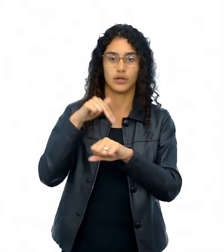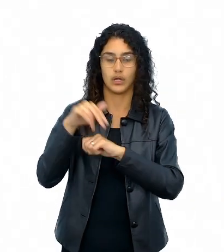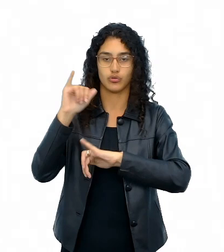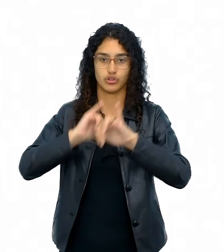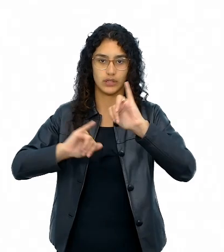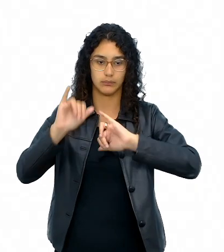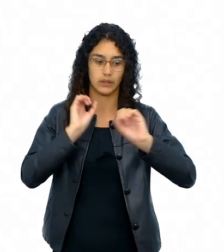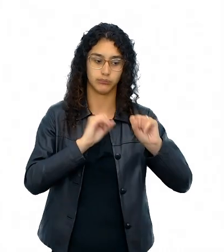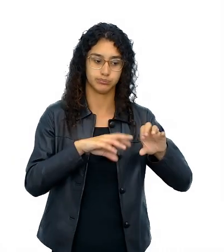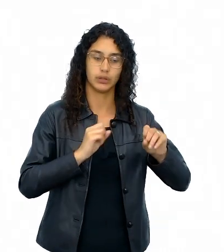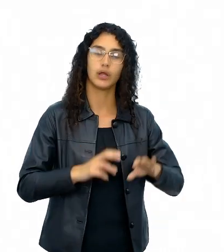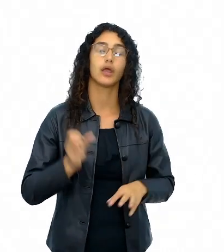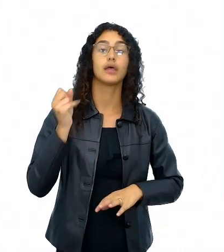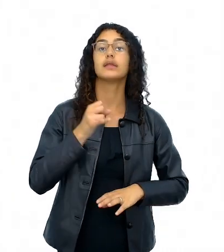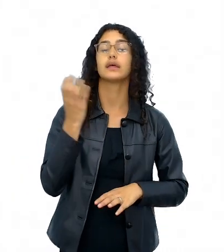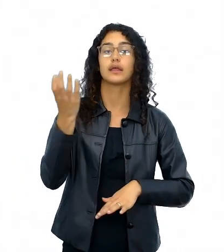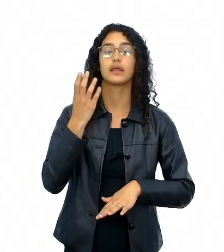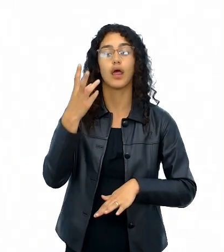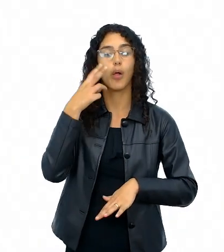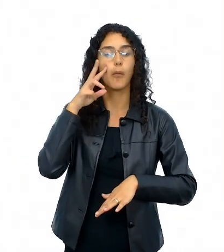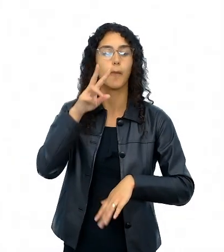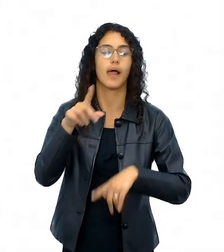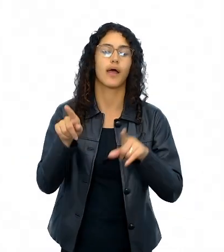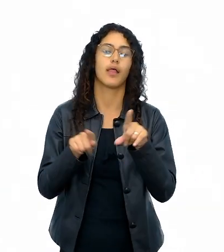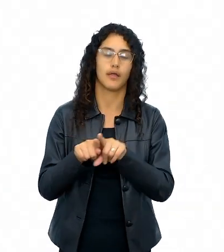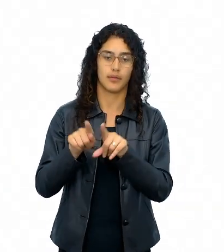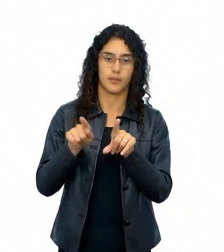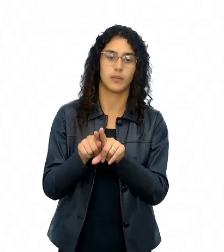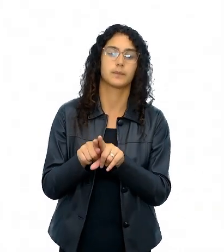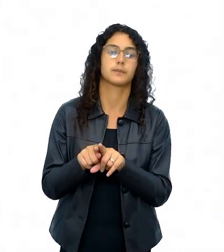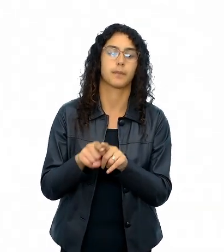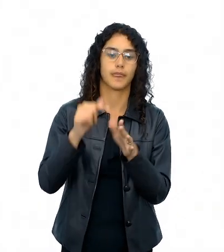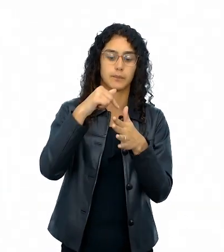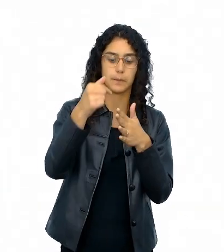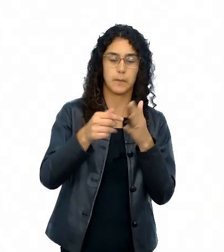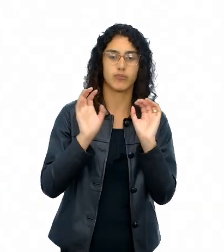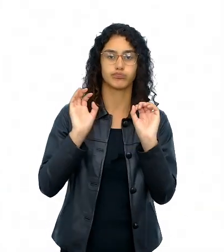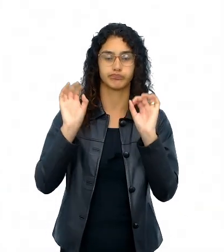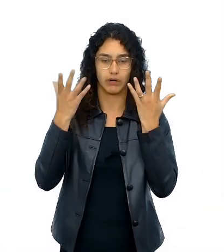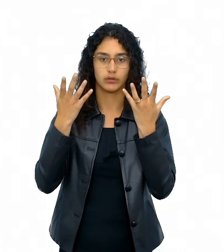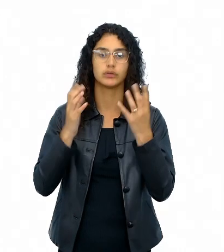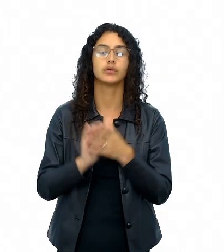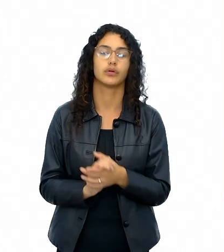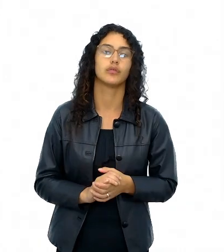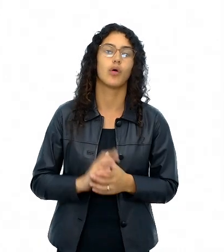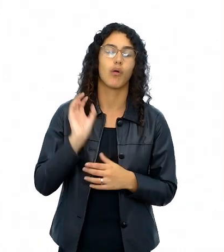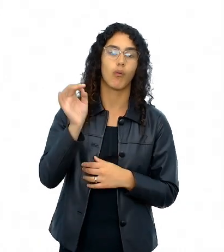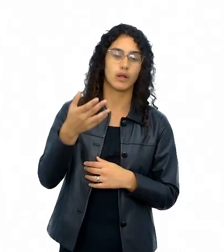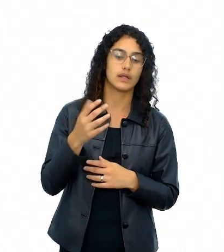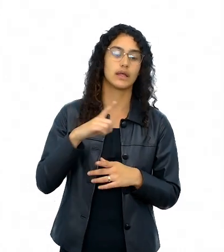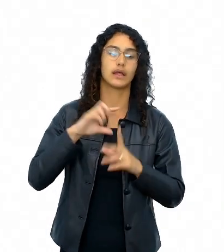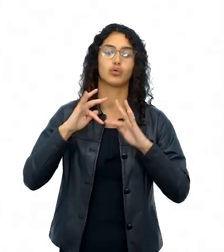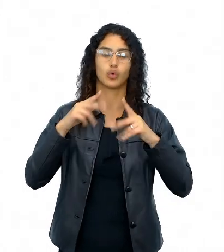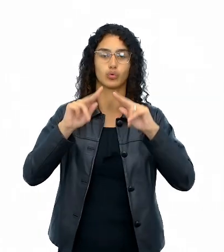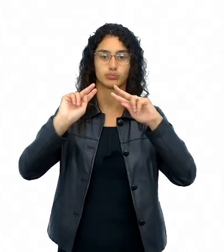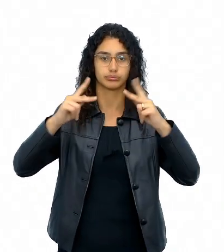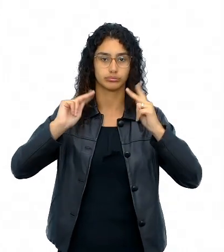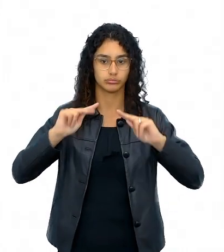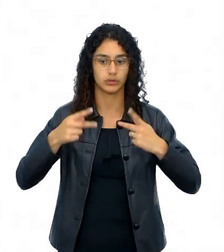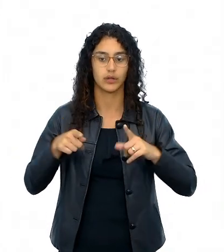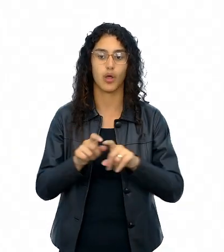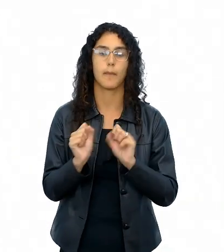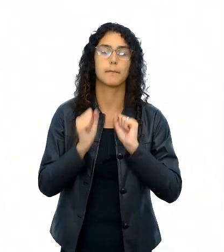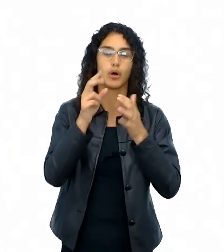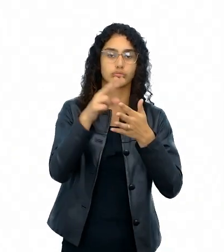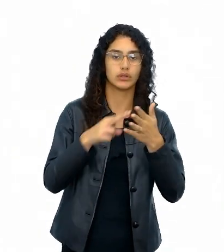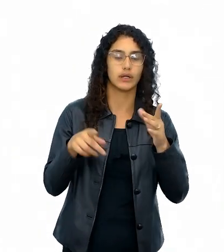Química. Caso vocês queiram, né, dar uma olhadinha, né, nesses eventos que vão acontecer, tem todos os links aqui, vocês poderão